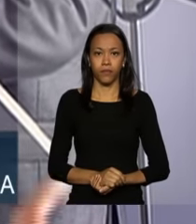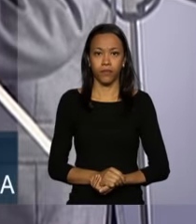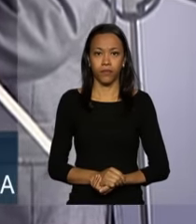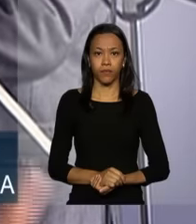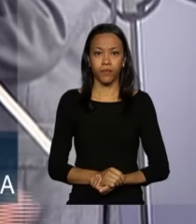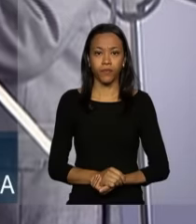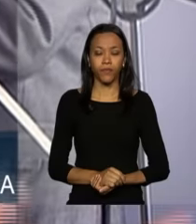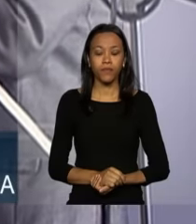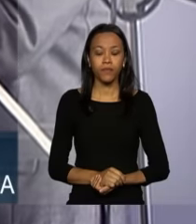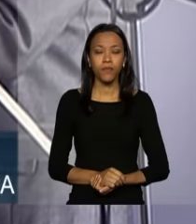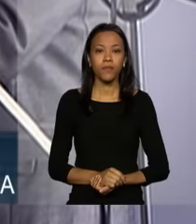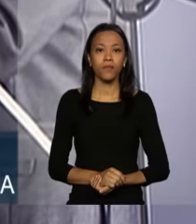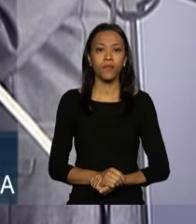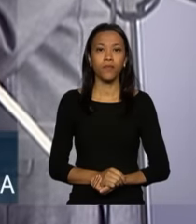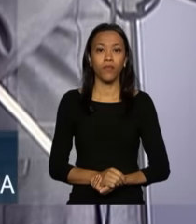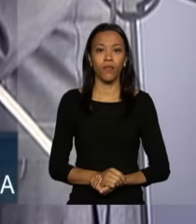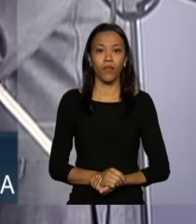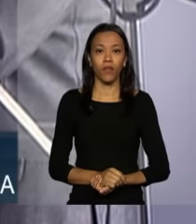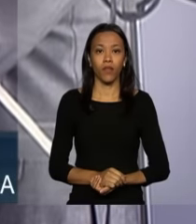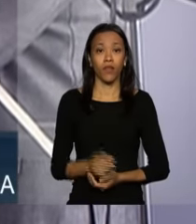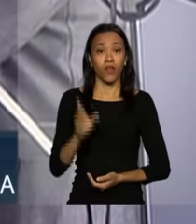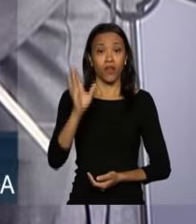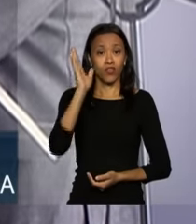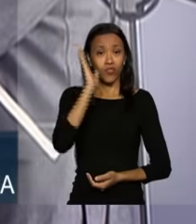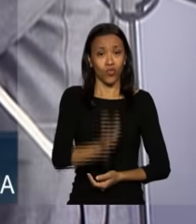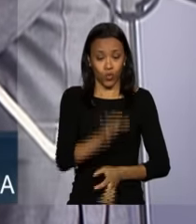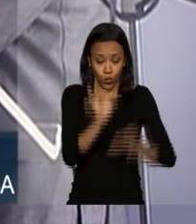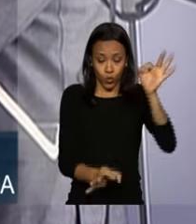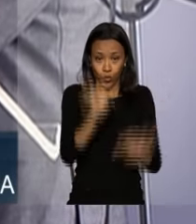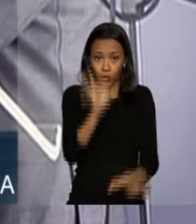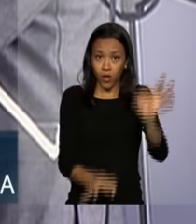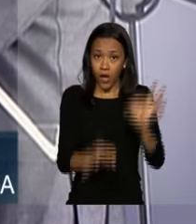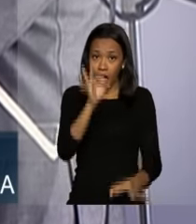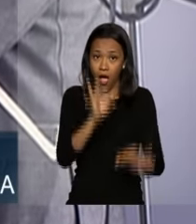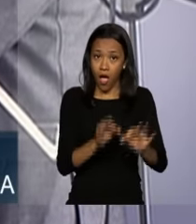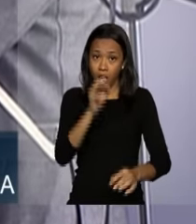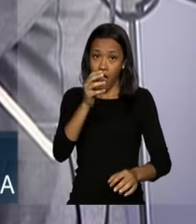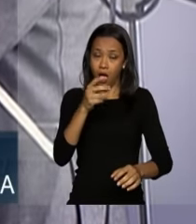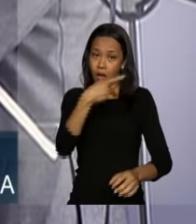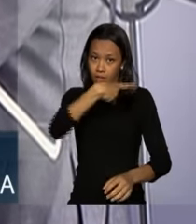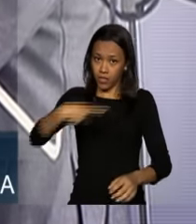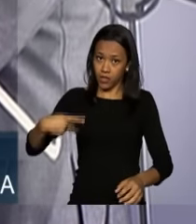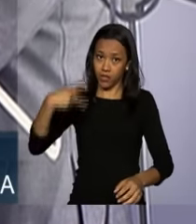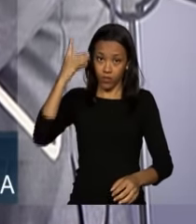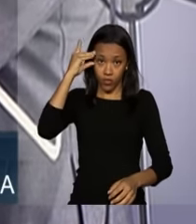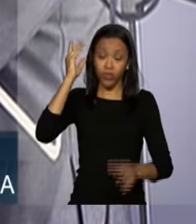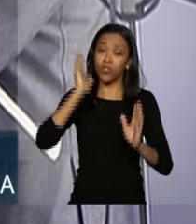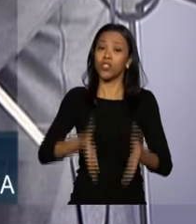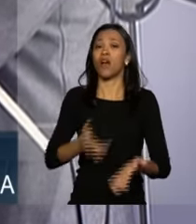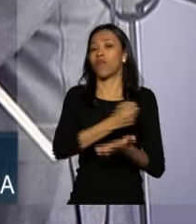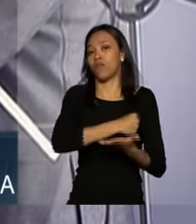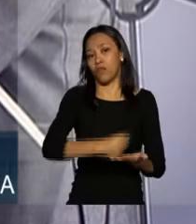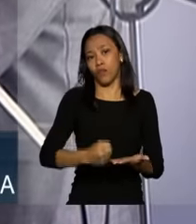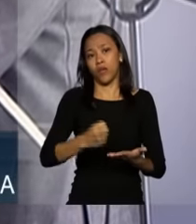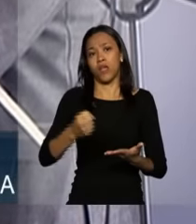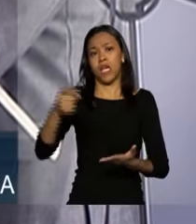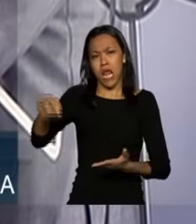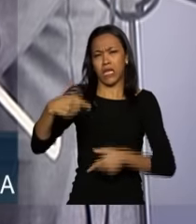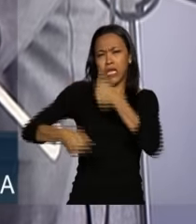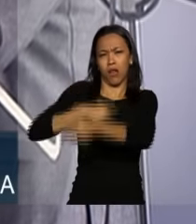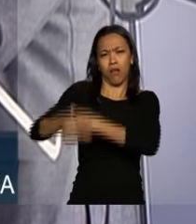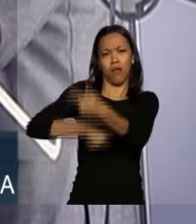O julgamento da presidente já foi feito. Trabalhou muito e o povo deu a ela um novo